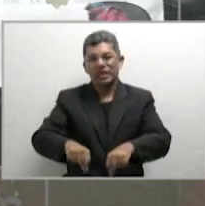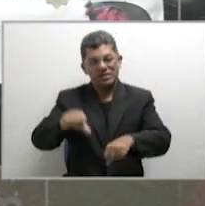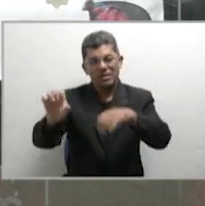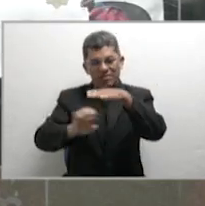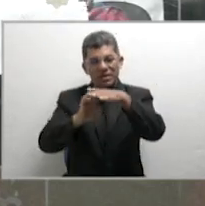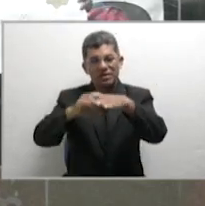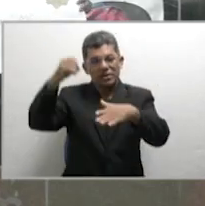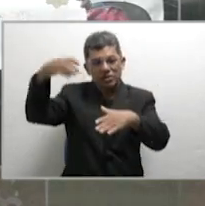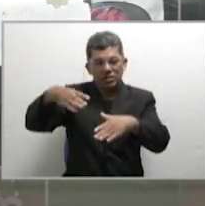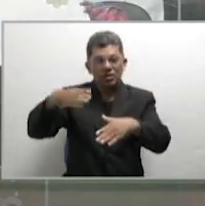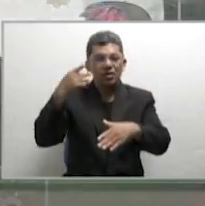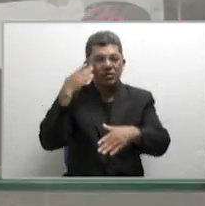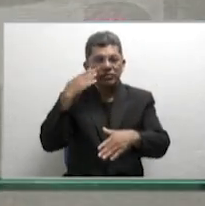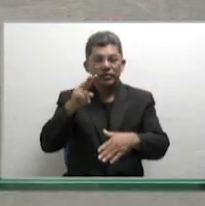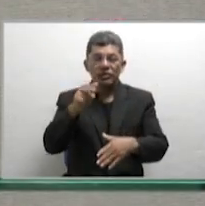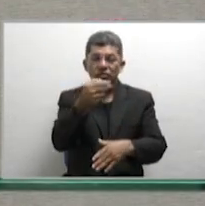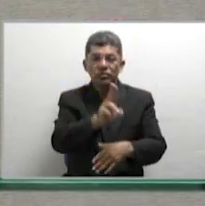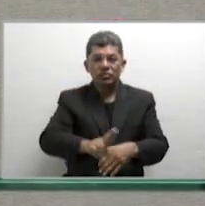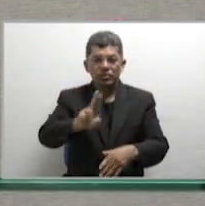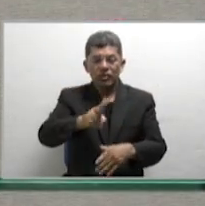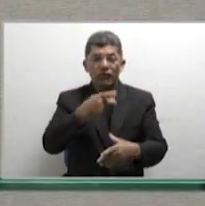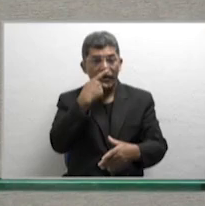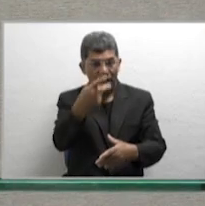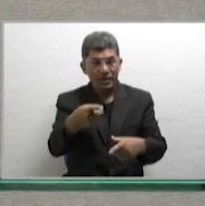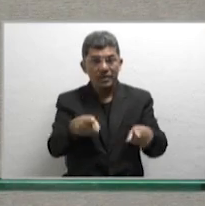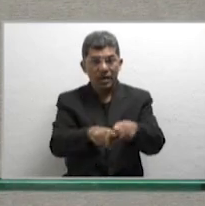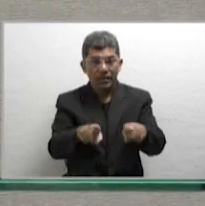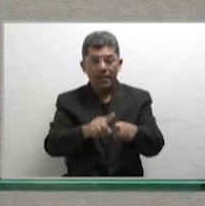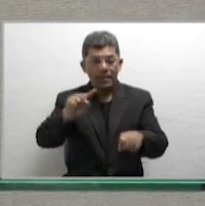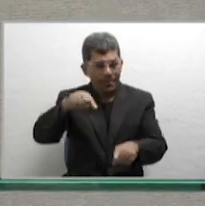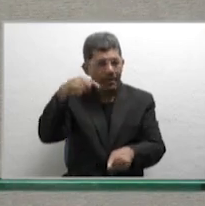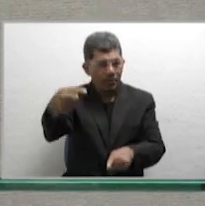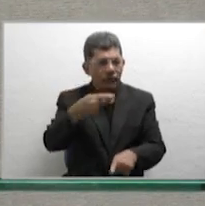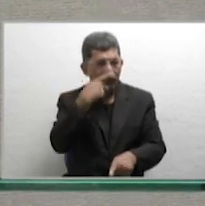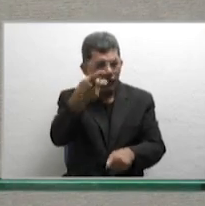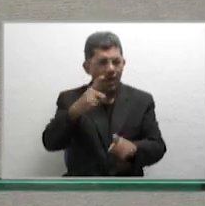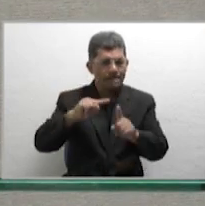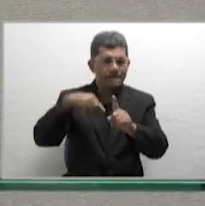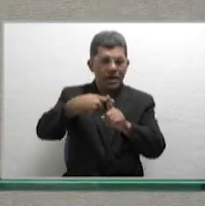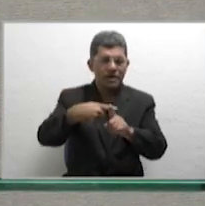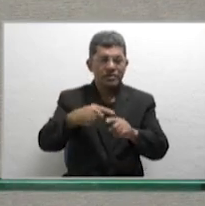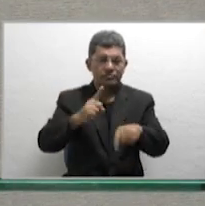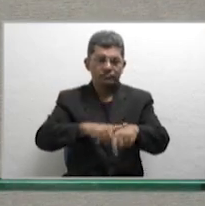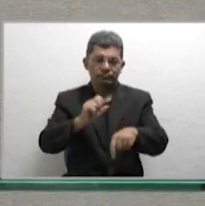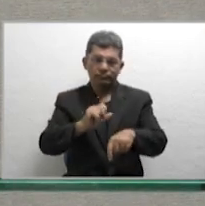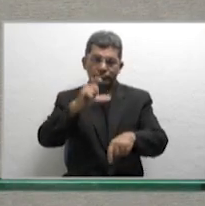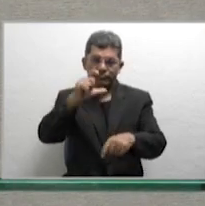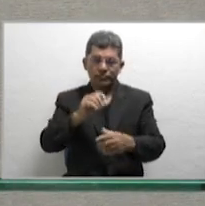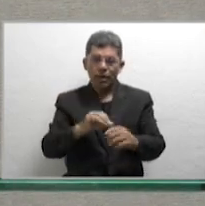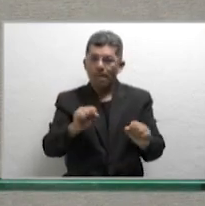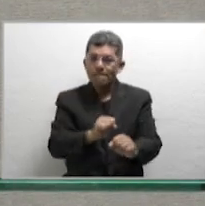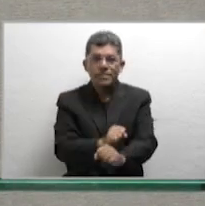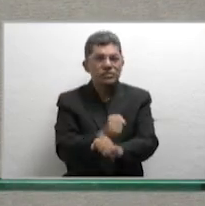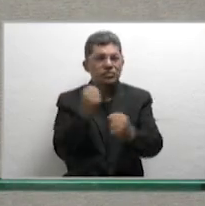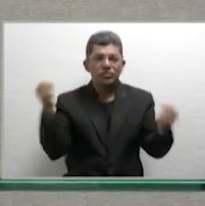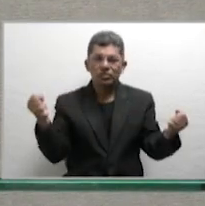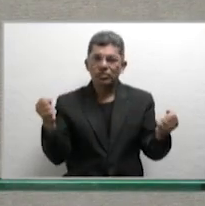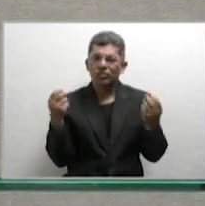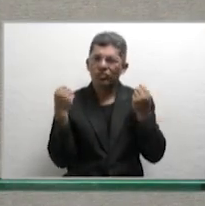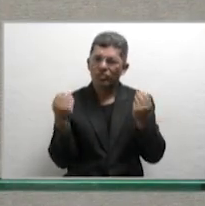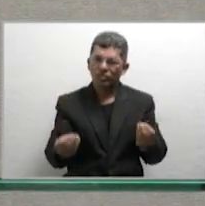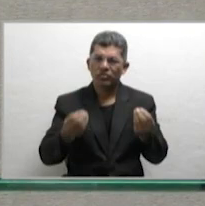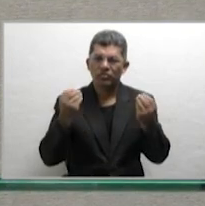desrespeitosas com o consumidor. E falando nisso, mas depois eu vou falar mais no grande expediente, do absurdo de